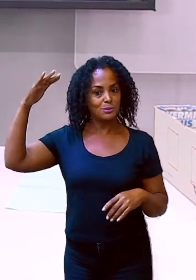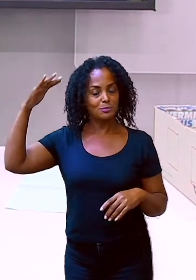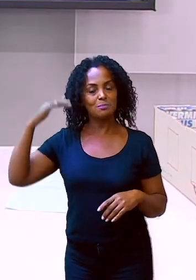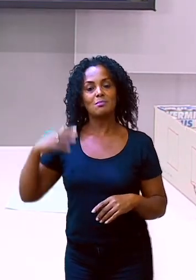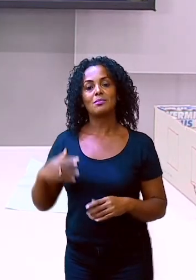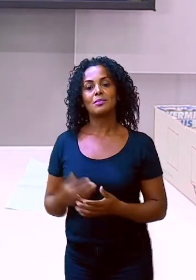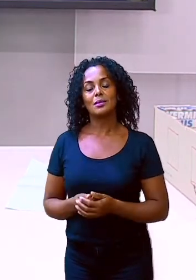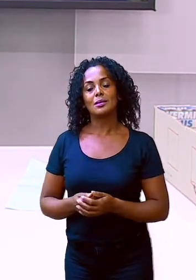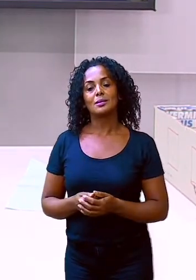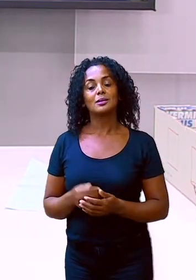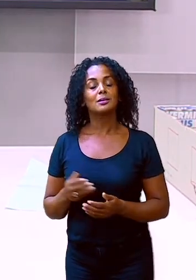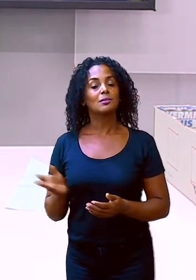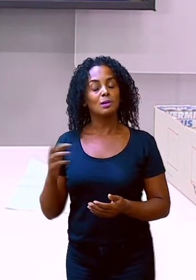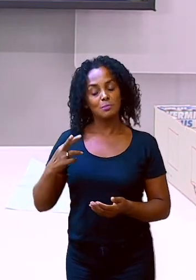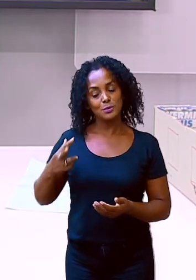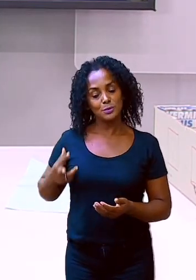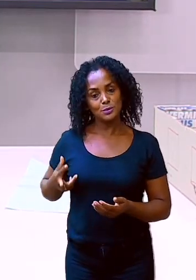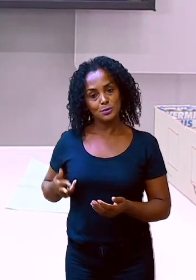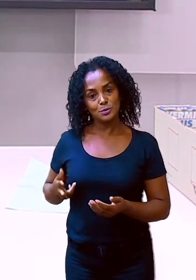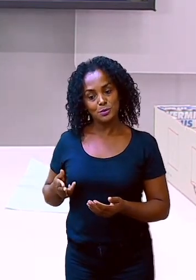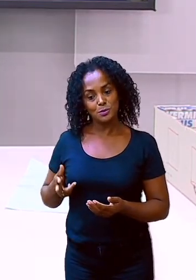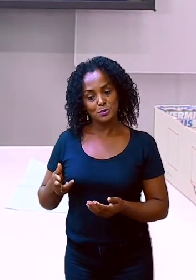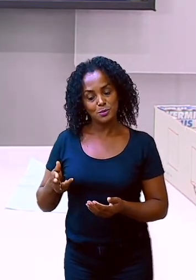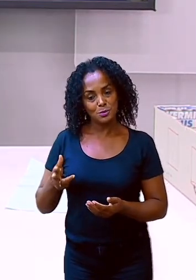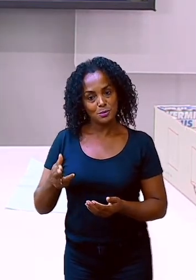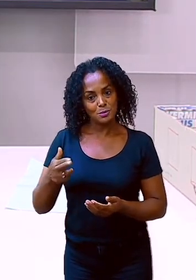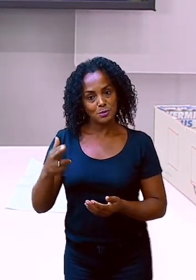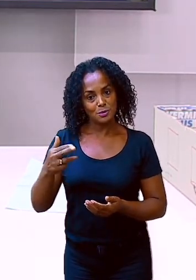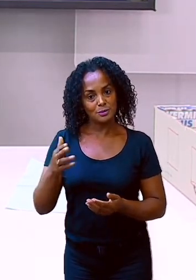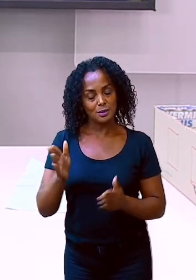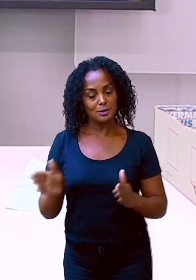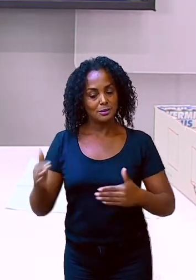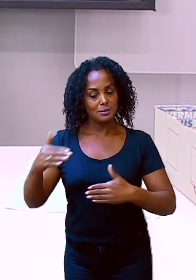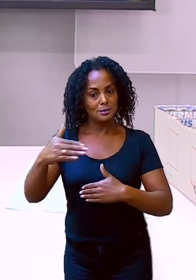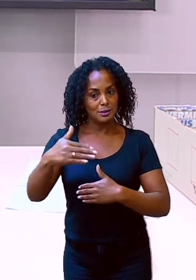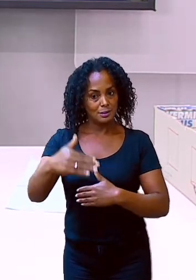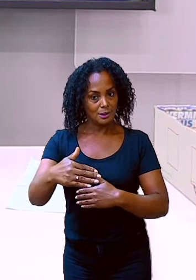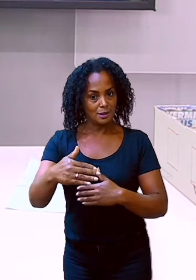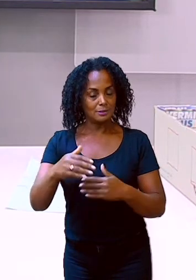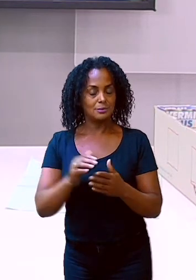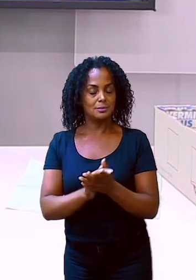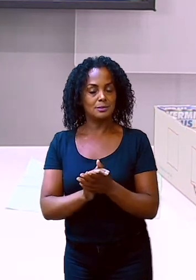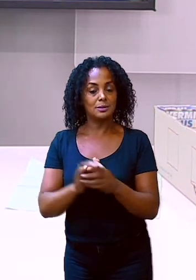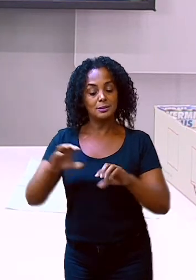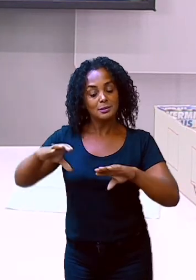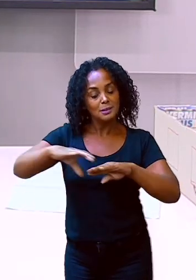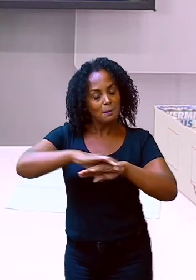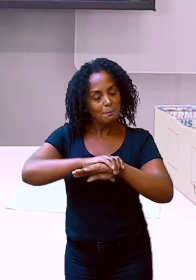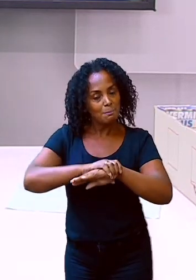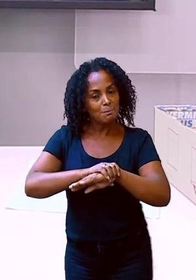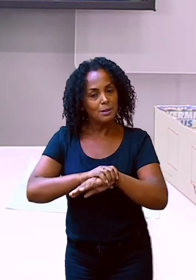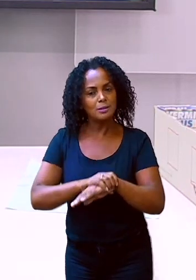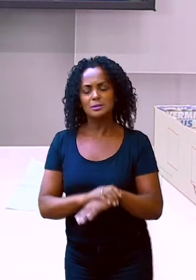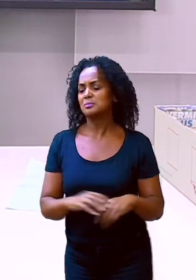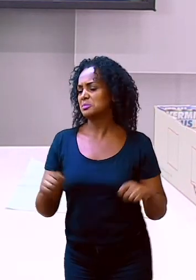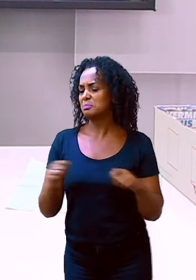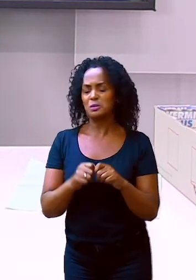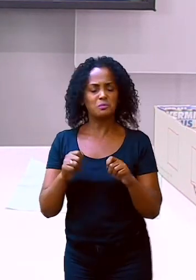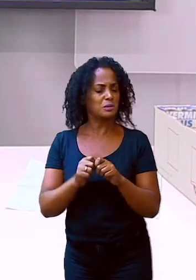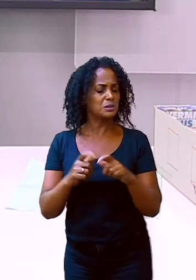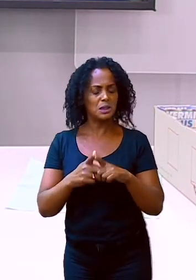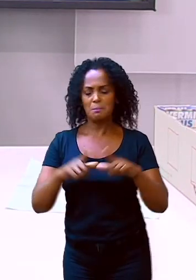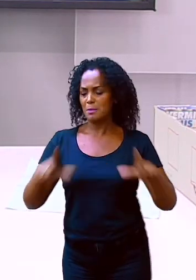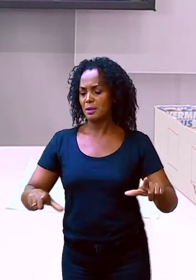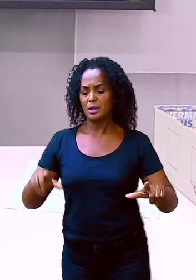cortar somente uma lateral da caixa. Eu vou utilizar caixa de sapato, mas você pode fazer a sua maquete do tamanho que